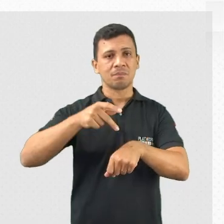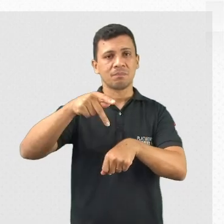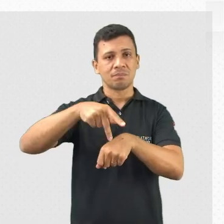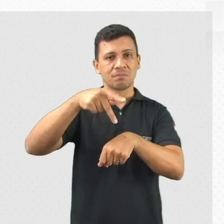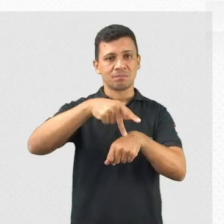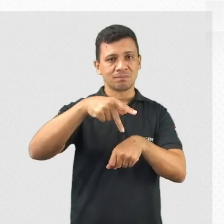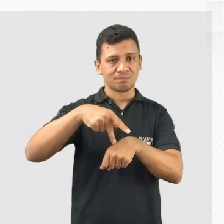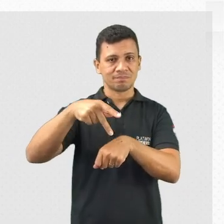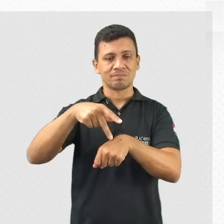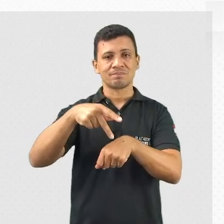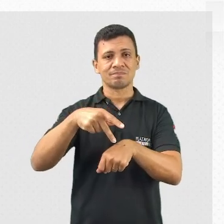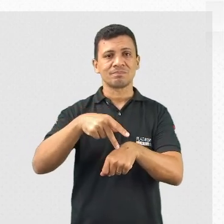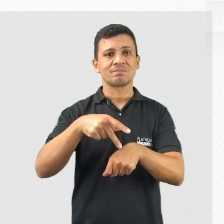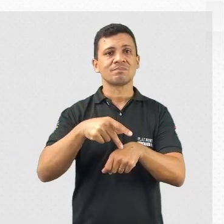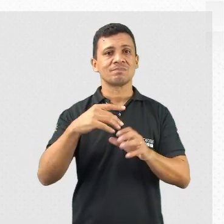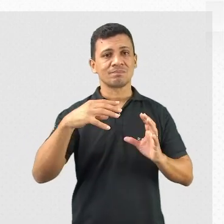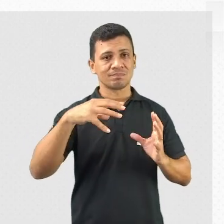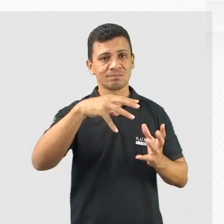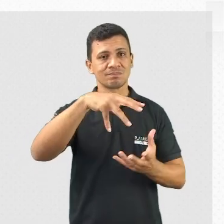Camada